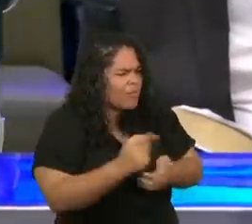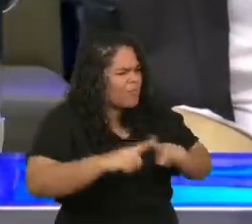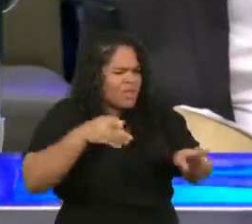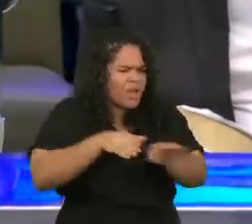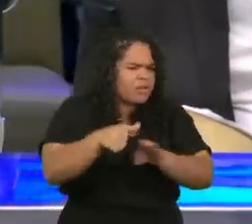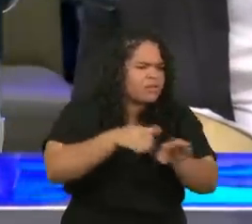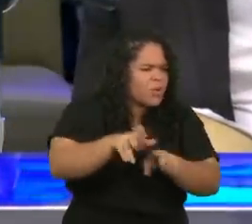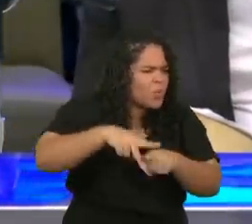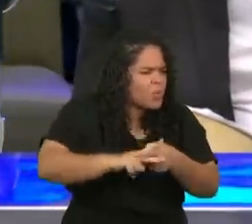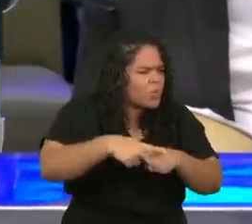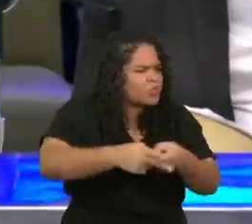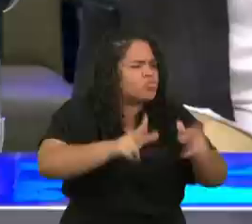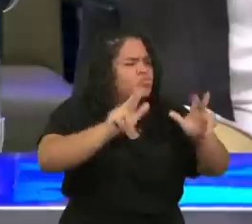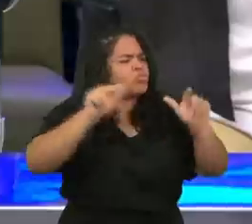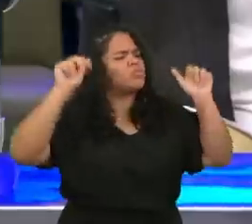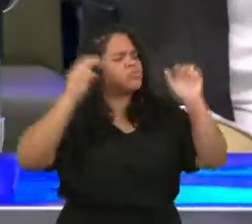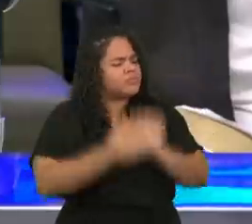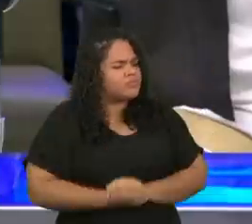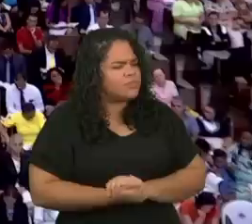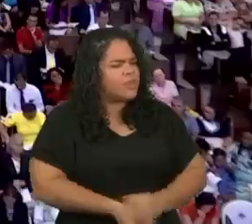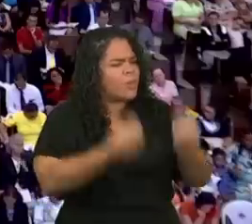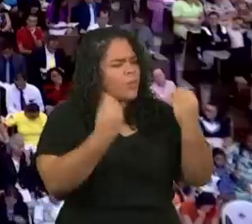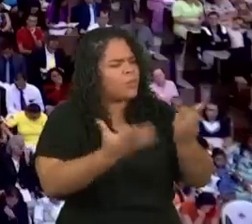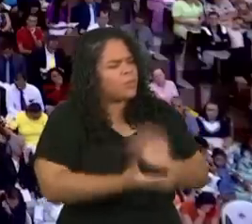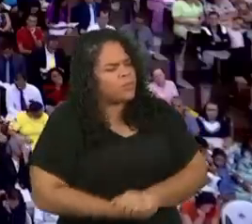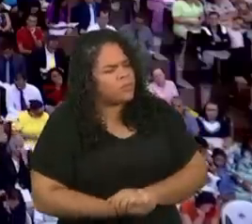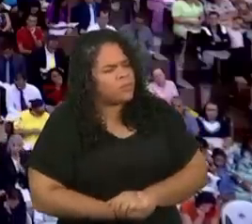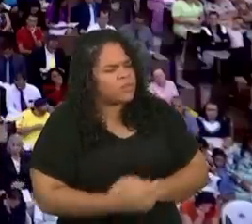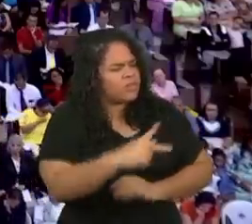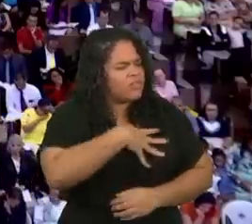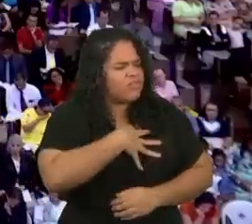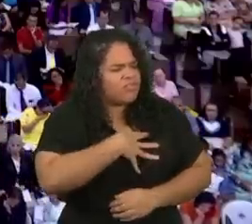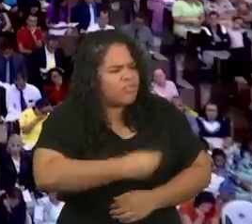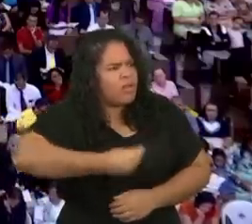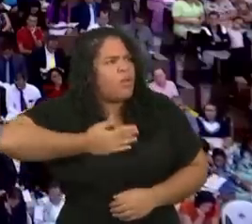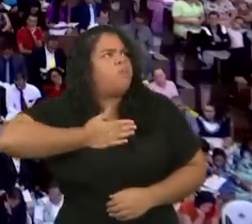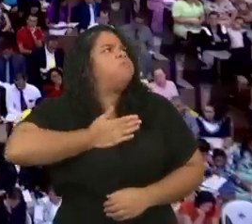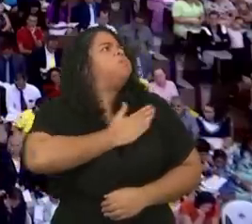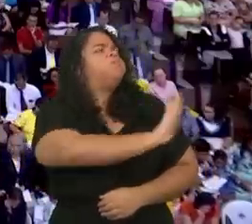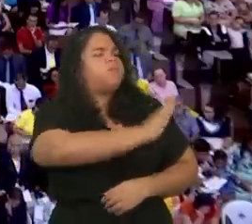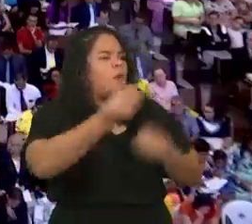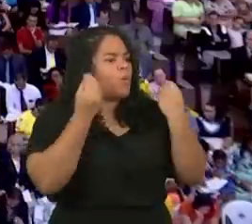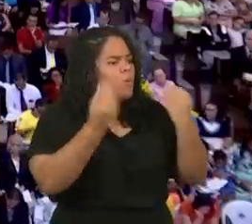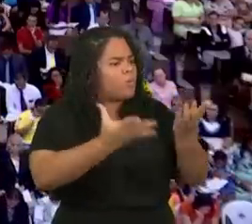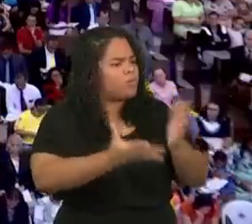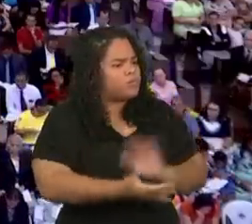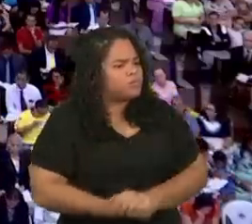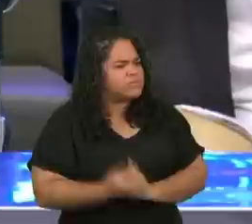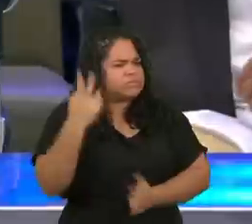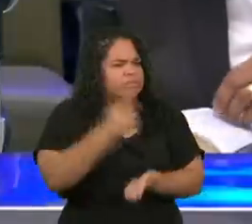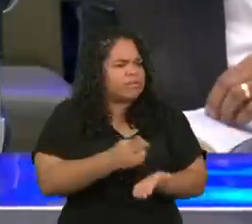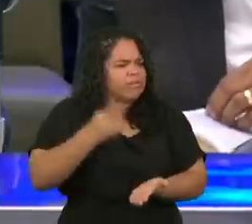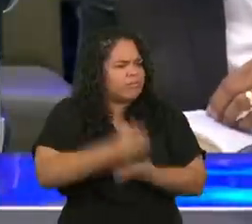fazendo-se os seus filhos O que irmãos execáveis não é fazendo-se